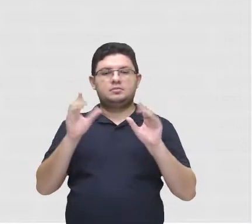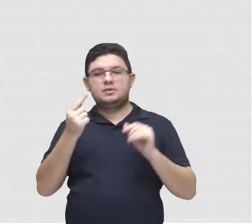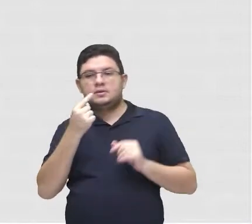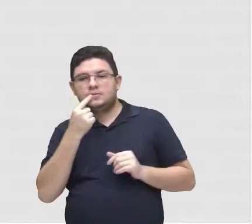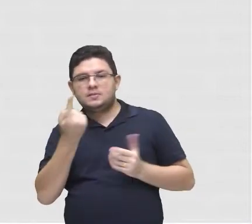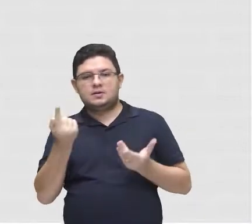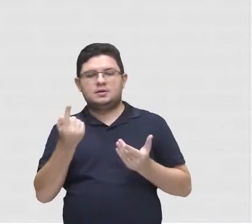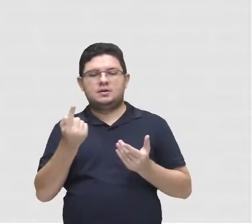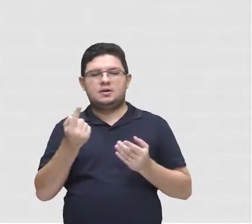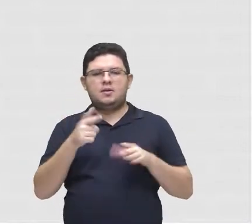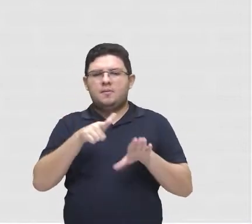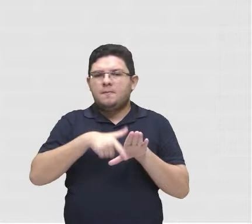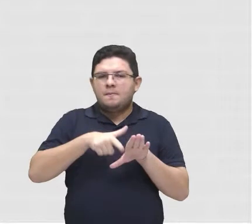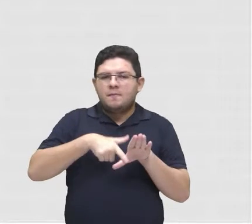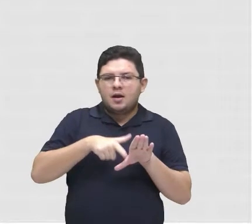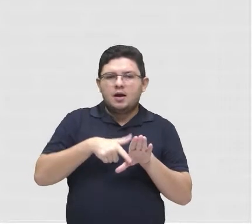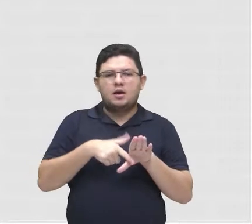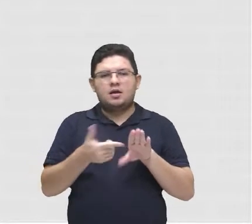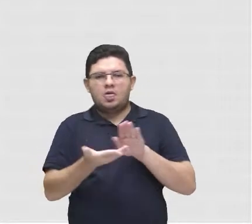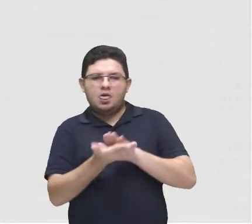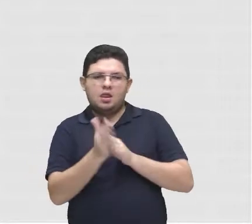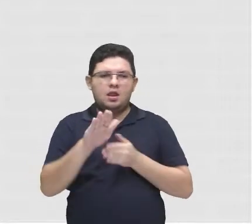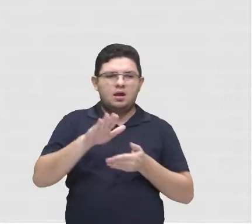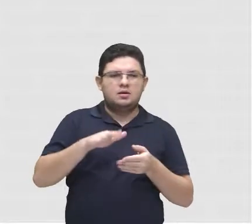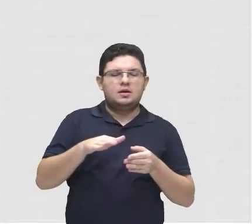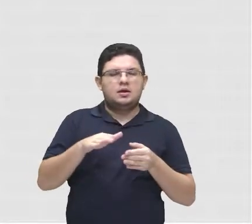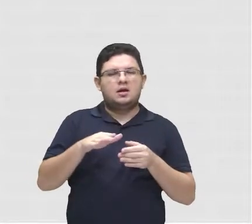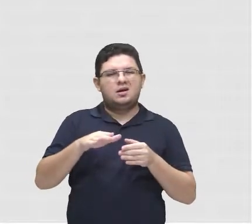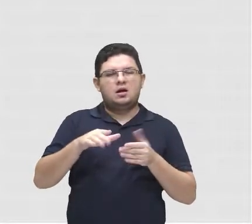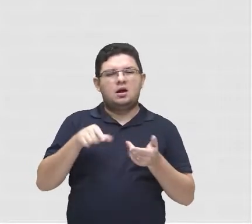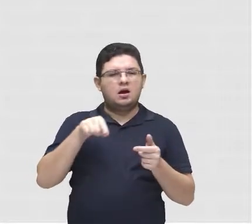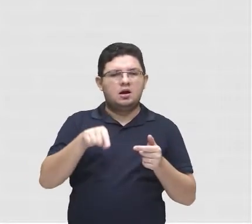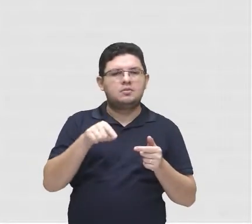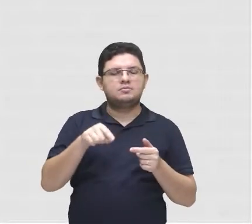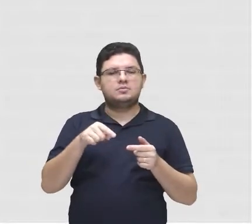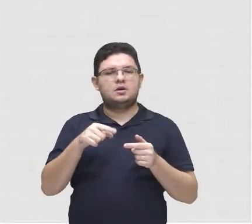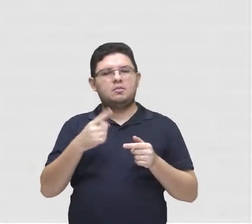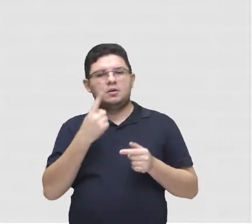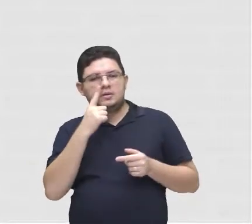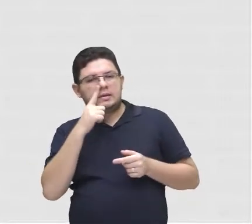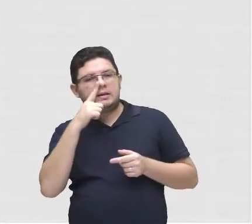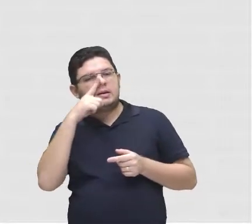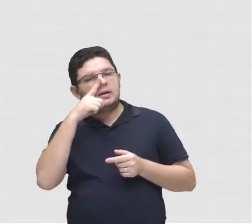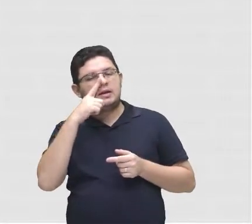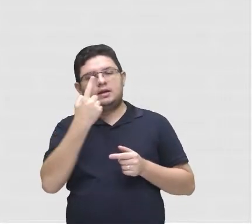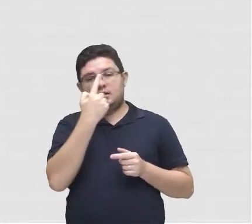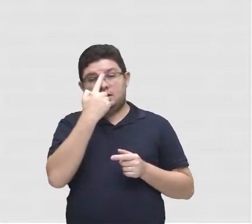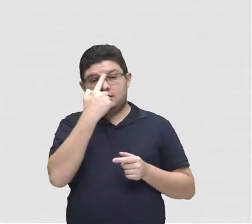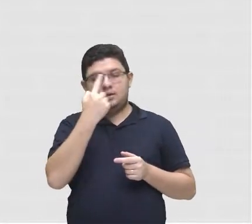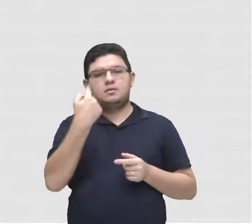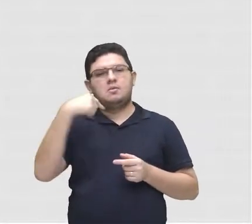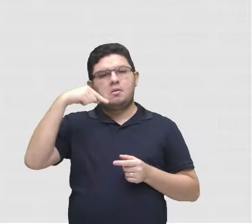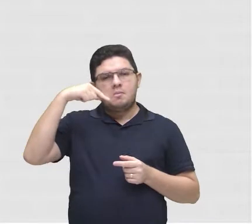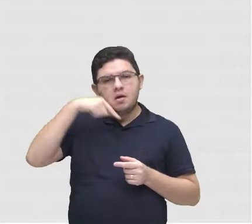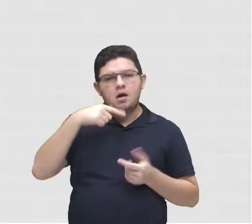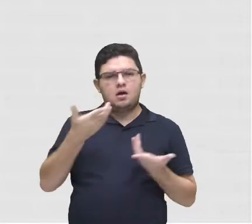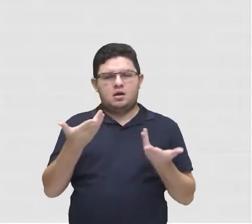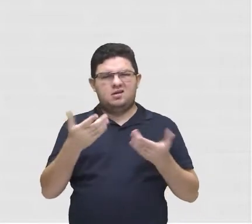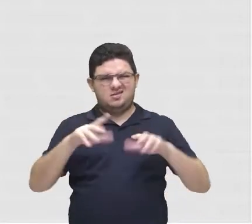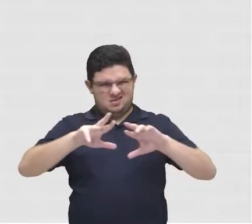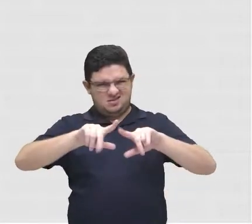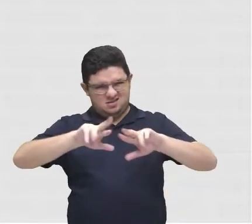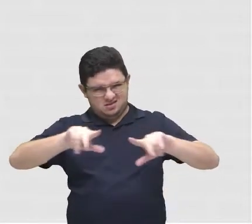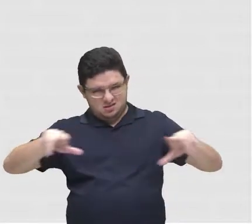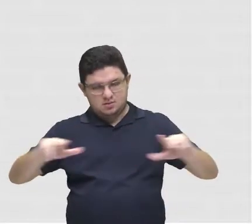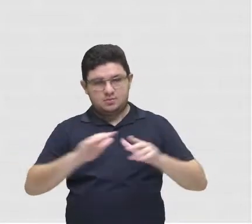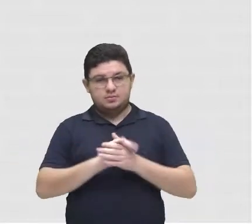depois ele mete o dedo no nariz, ele mete na boca. Uma das coisas assim muito difíceis é que a criança